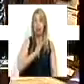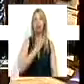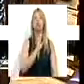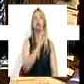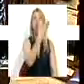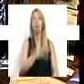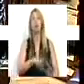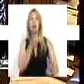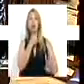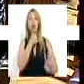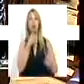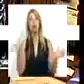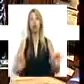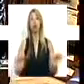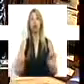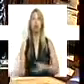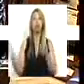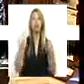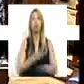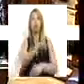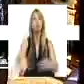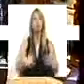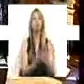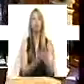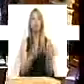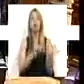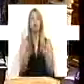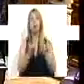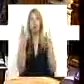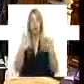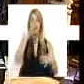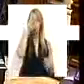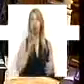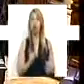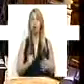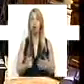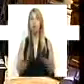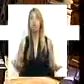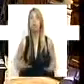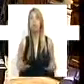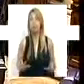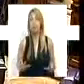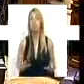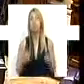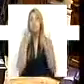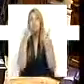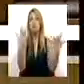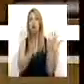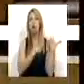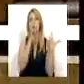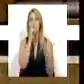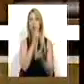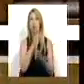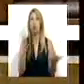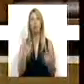não apresentar quaisquer propostas de alteração ao Orçamento de Estado. Foi irresponsável,